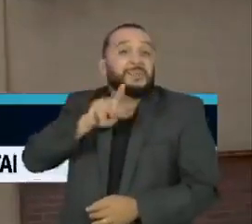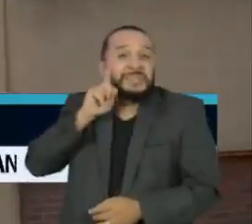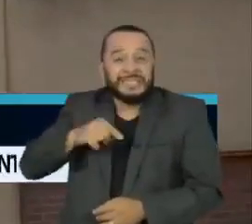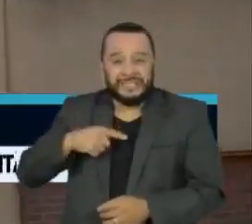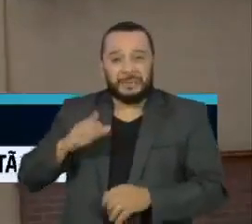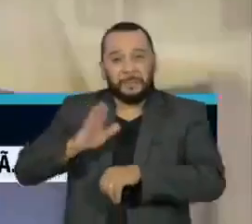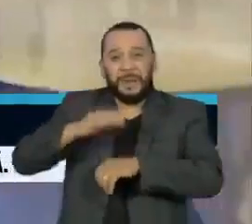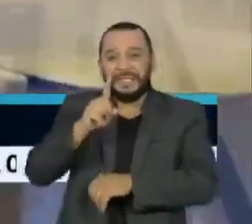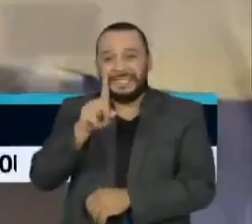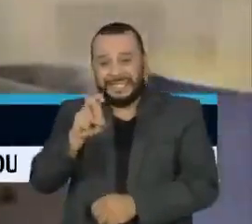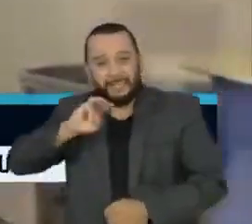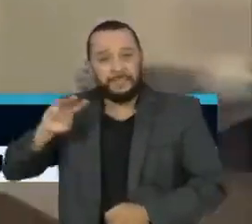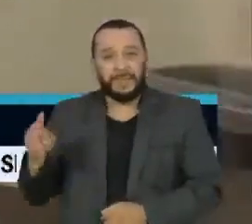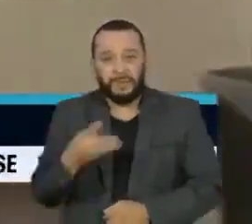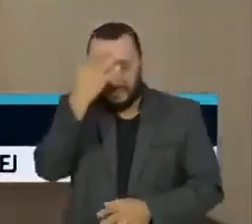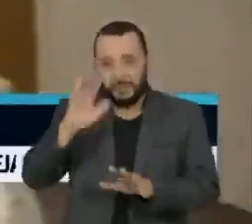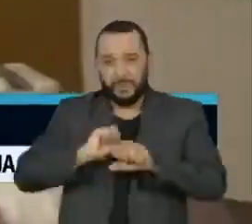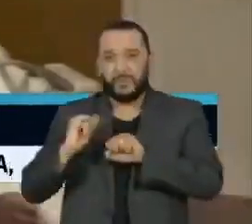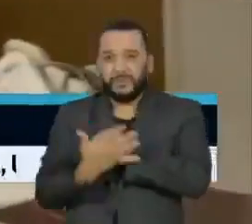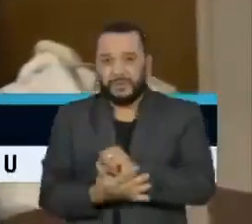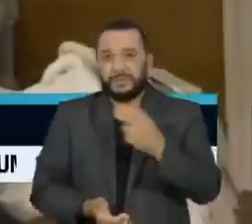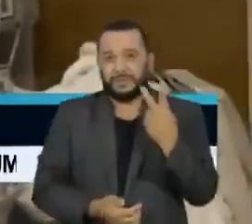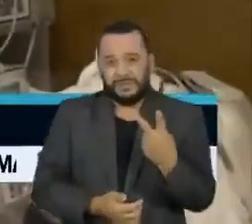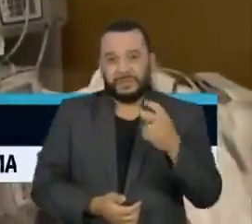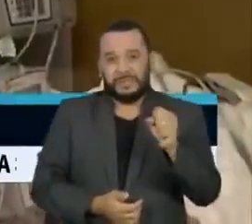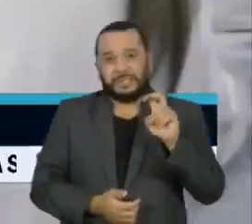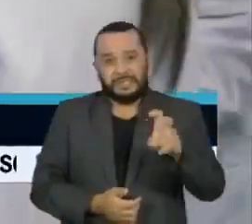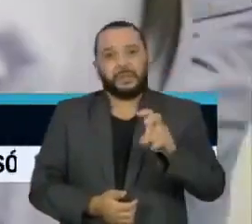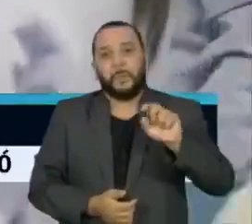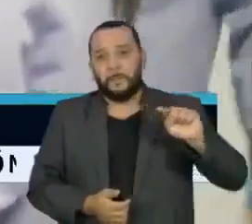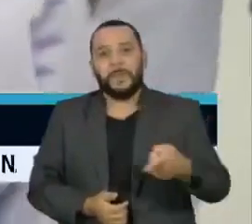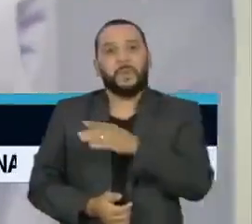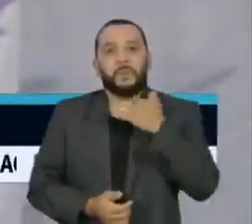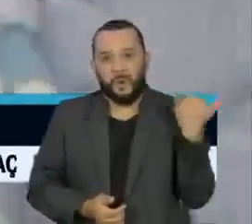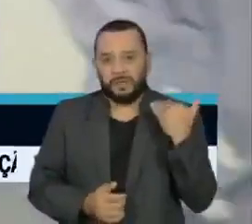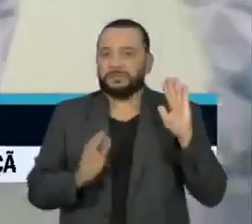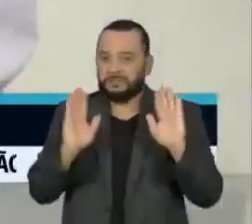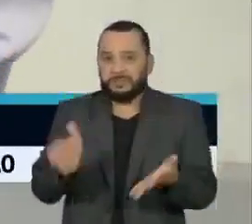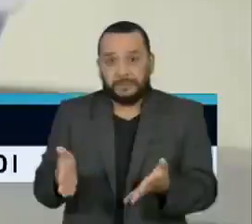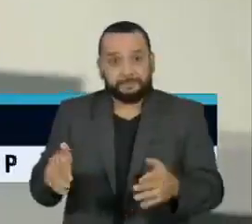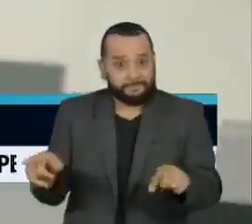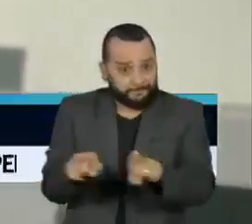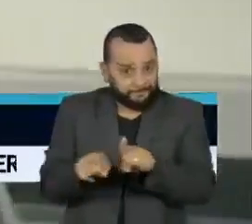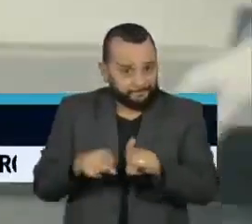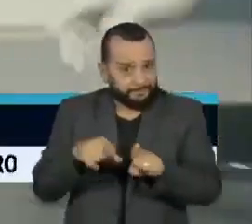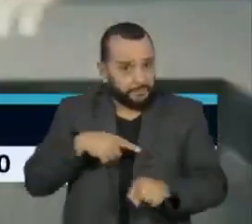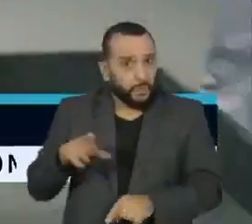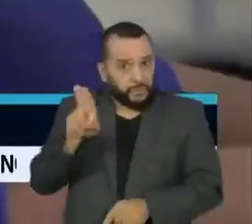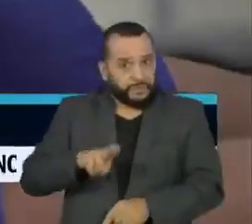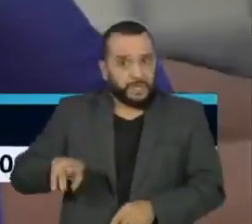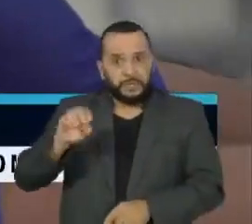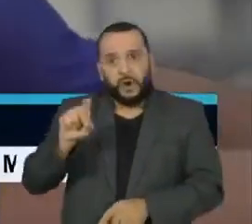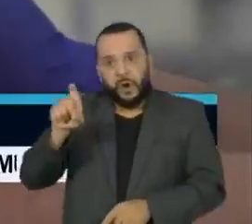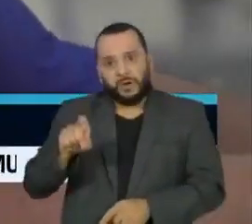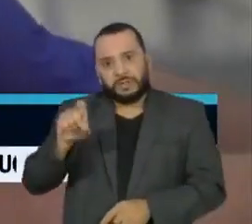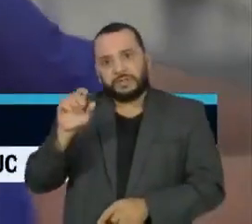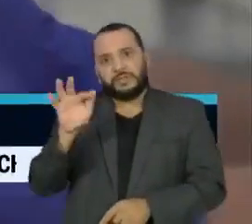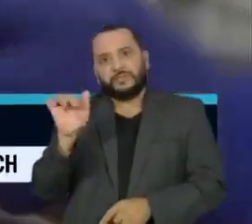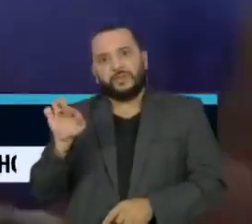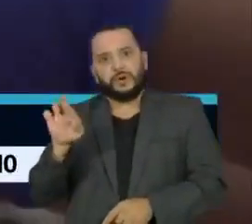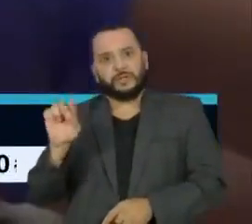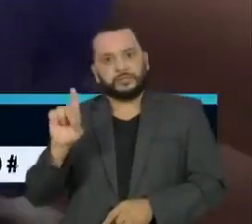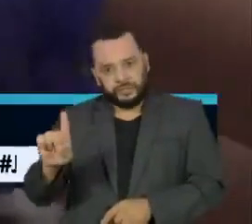milhões de infectados e 285 mil mortes. E a vacina desenvolvida pela Universidade de Oxford e a